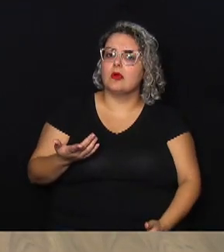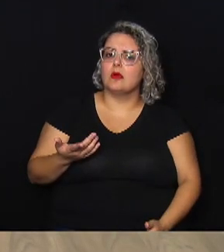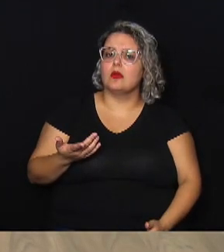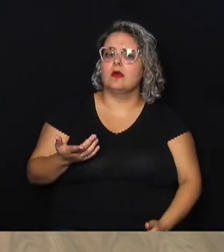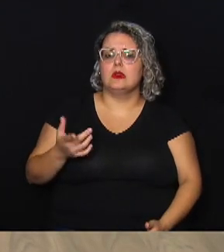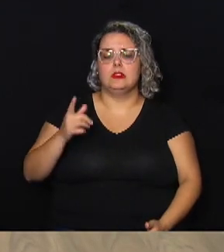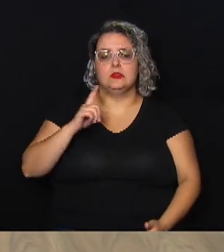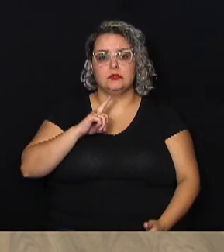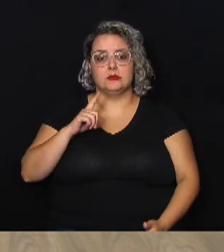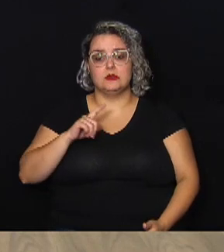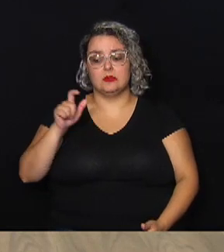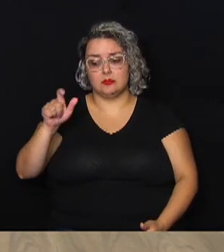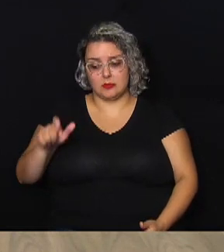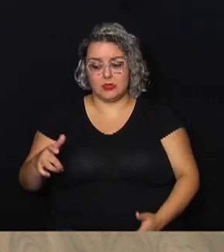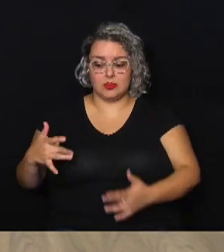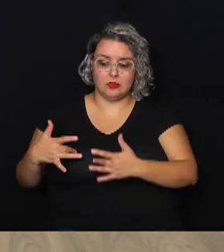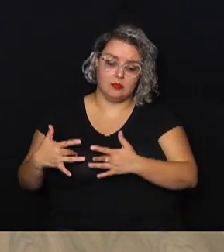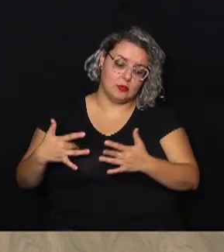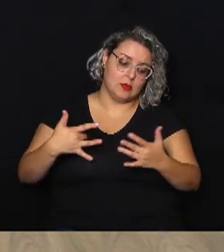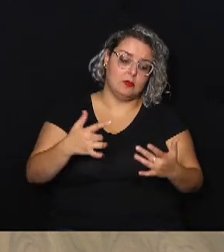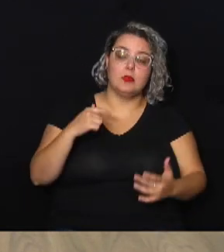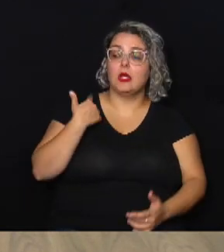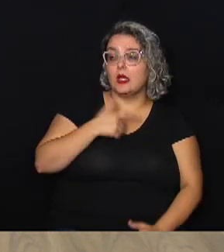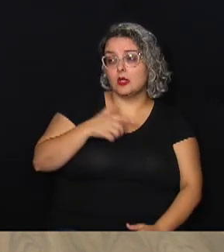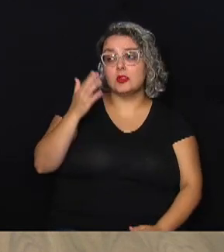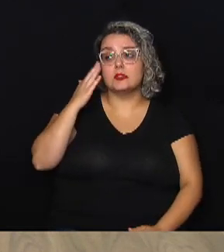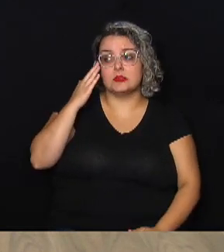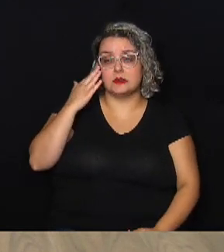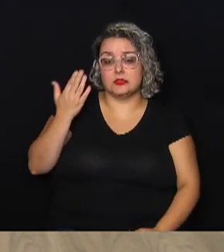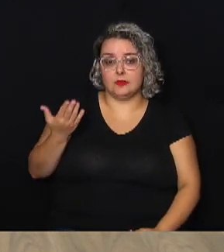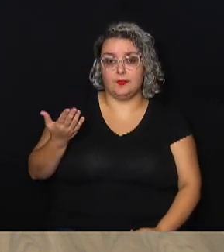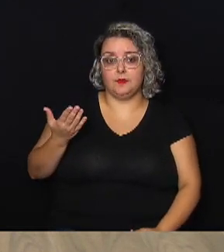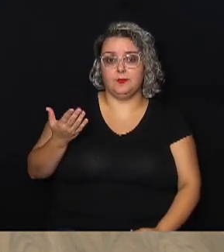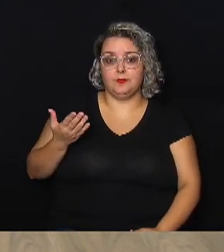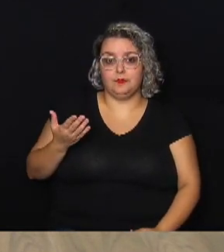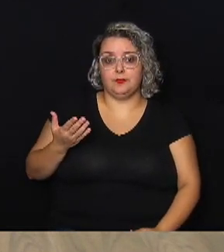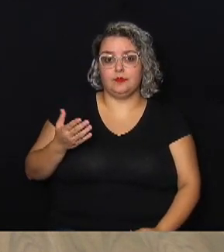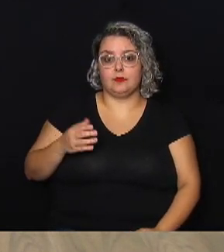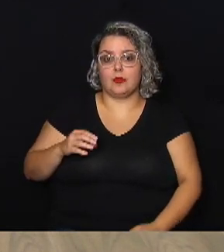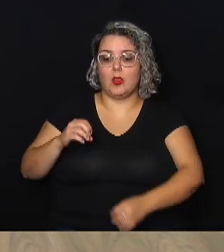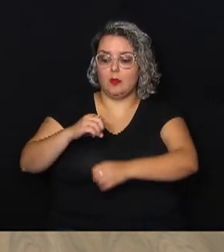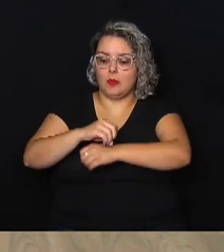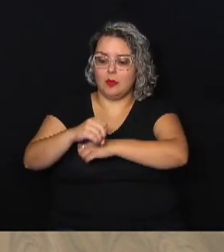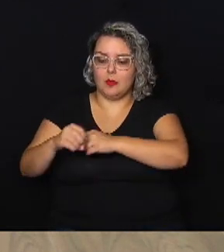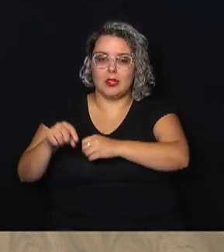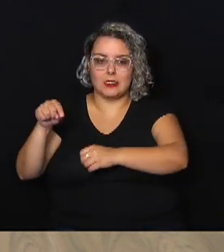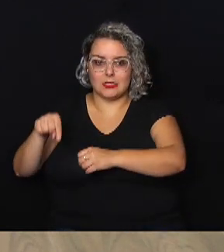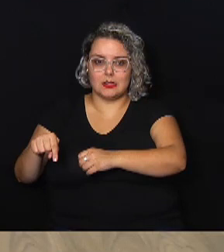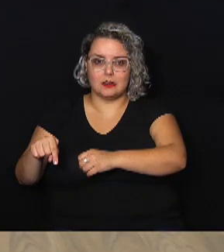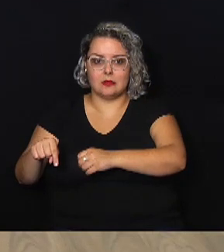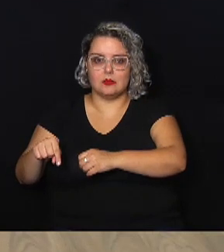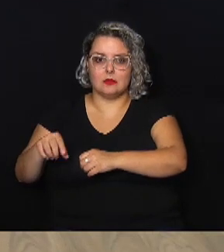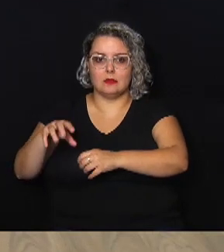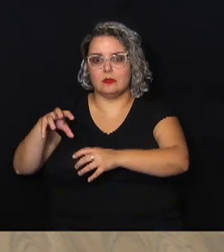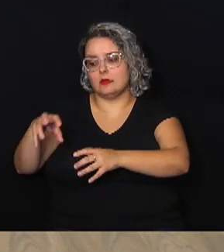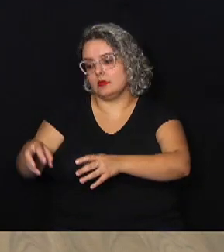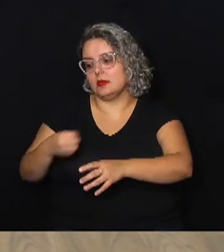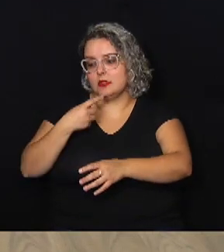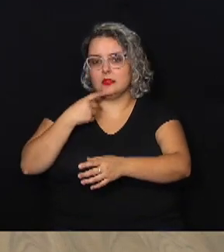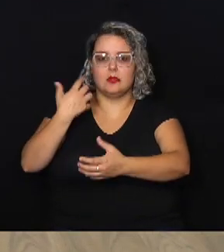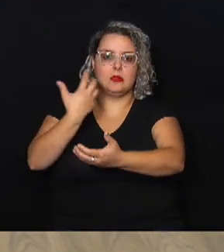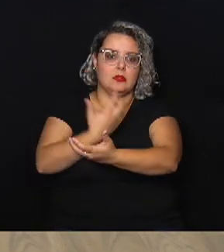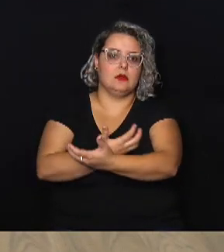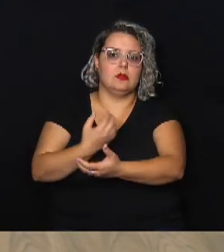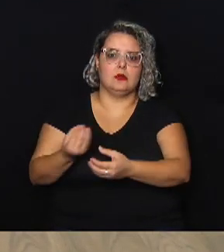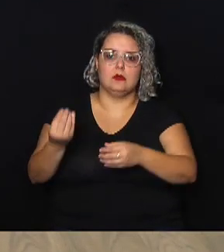lá o doador para a gente entender, né? Pega uma célula dele, não é que vai tirar a medula dele e